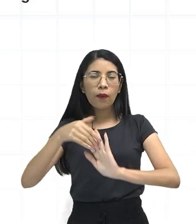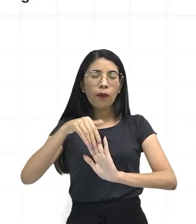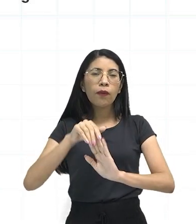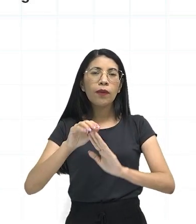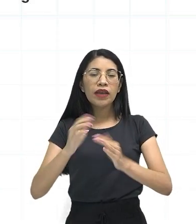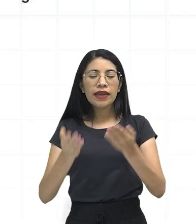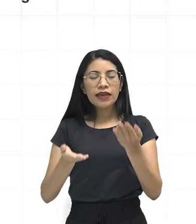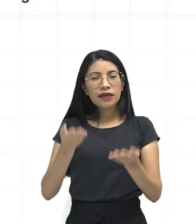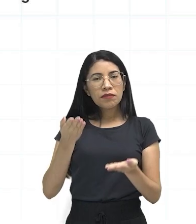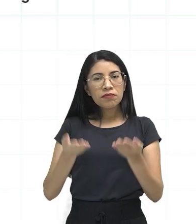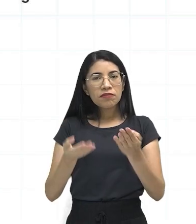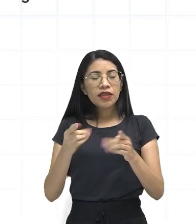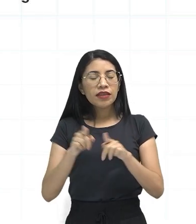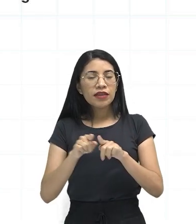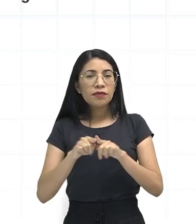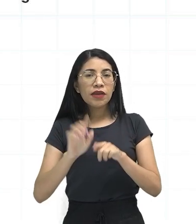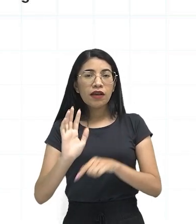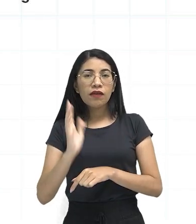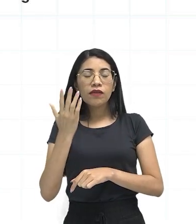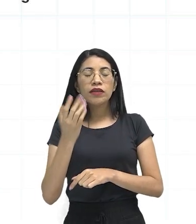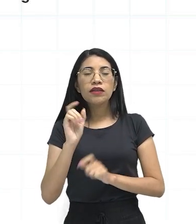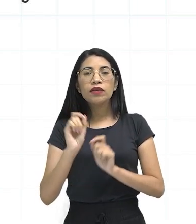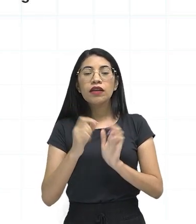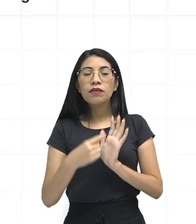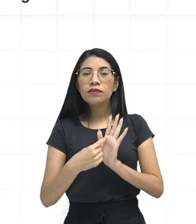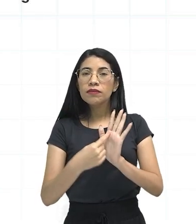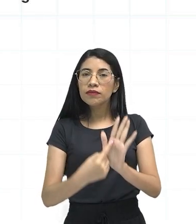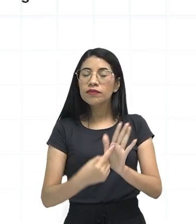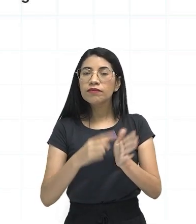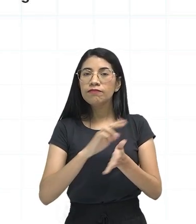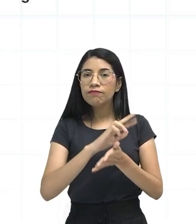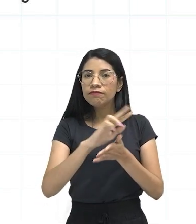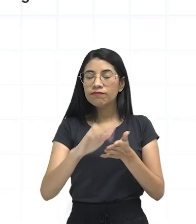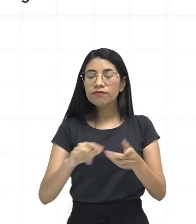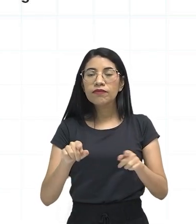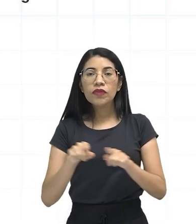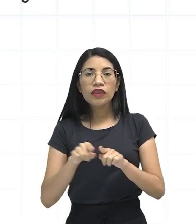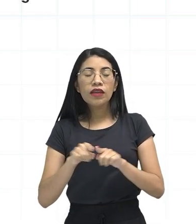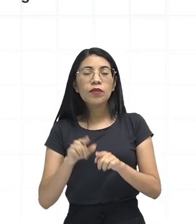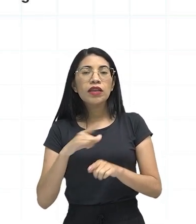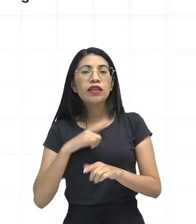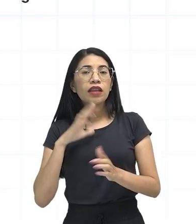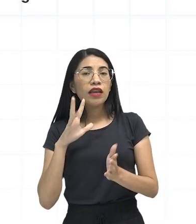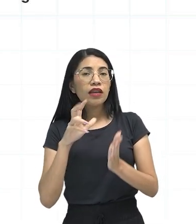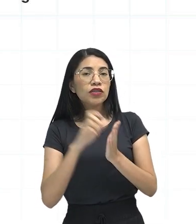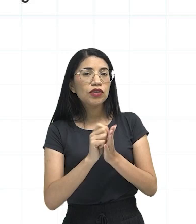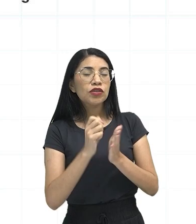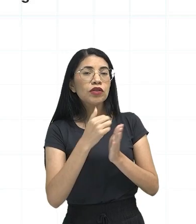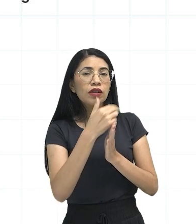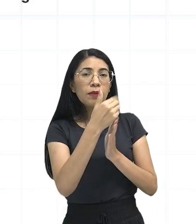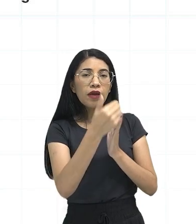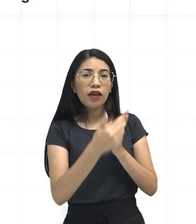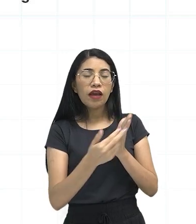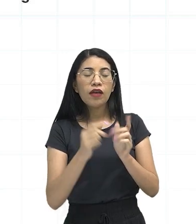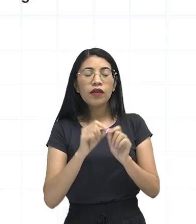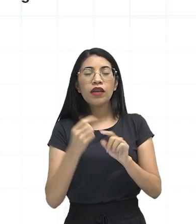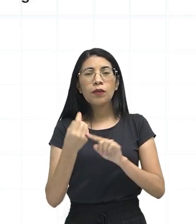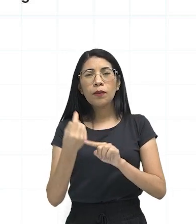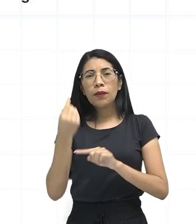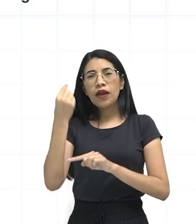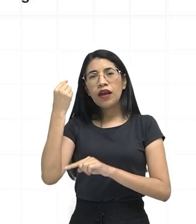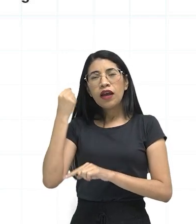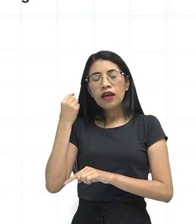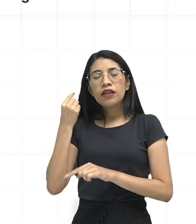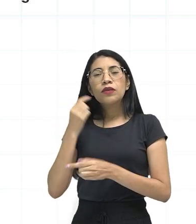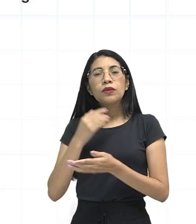equilibristas realizando suas apresentações. Também há registros dessas atividades que remetem